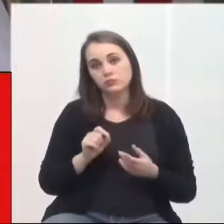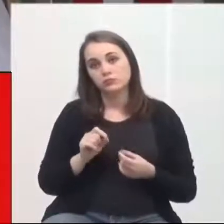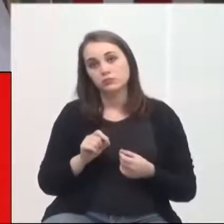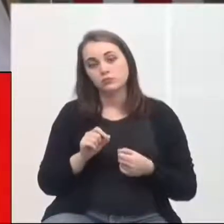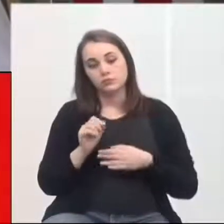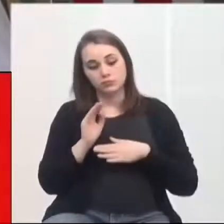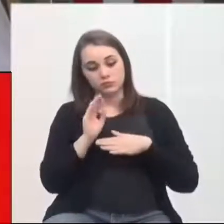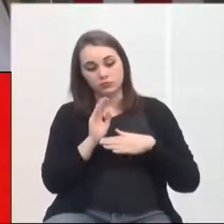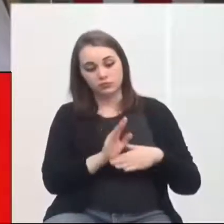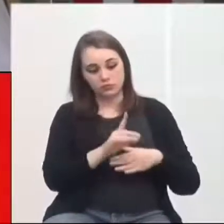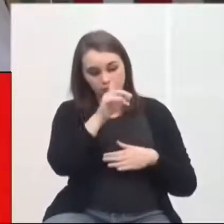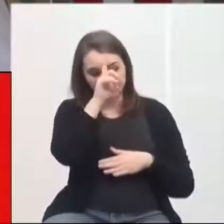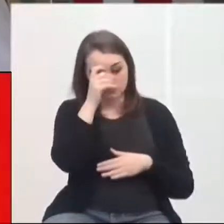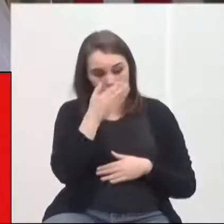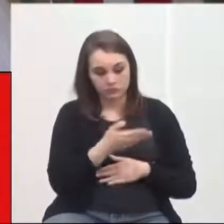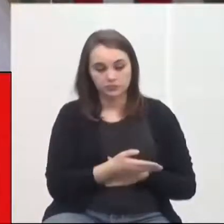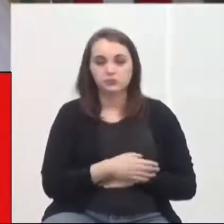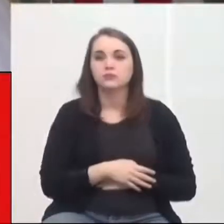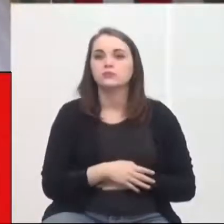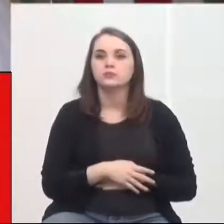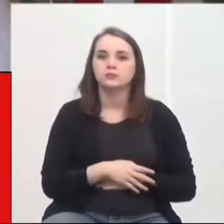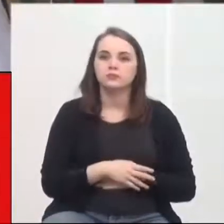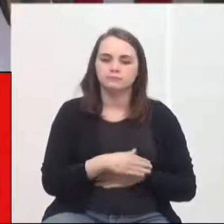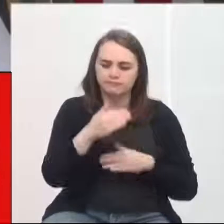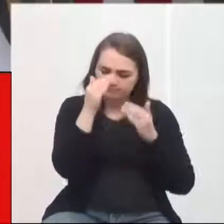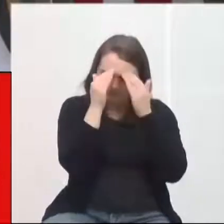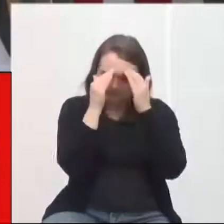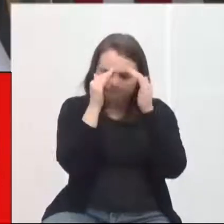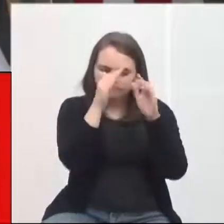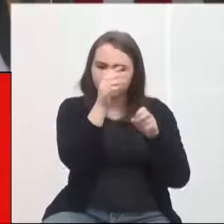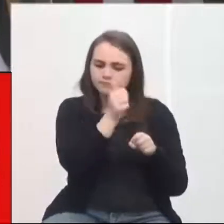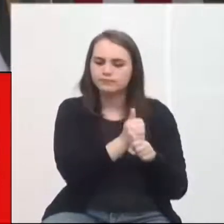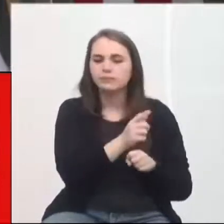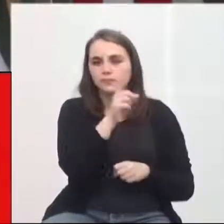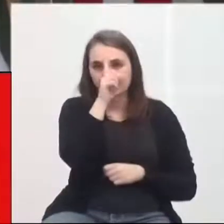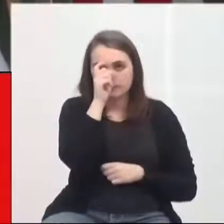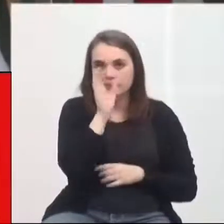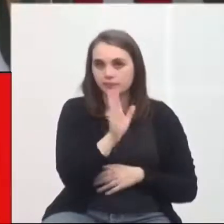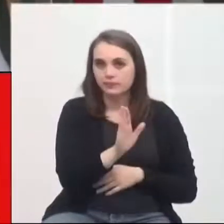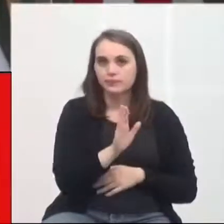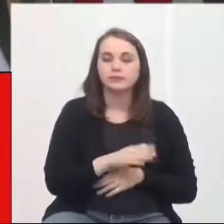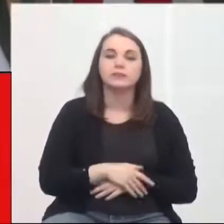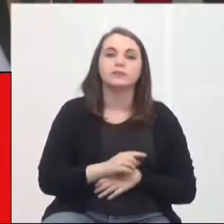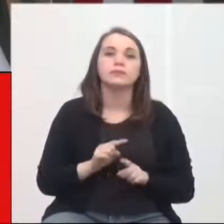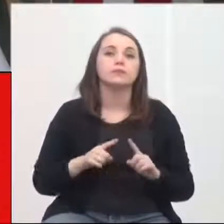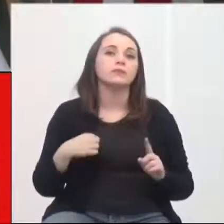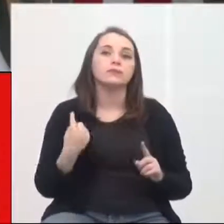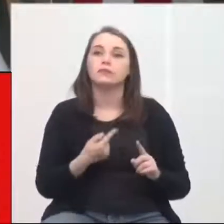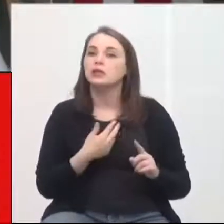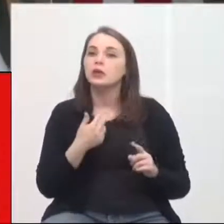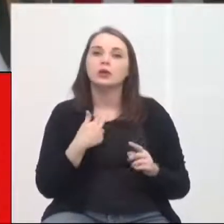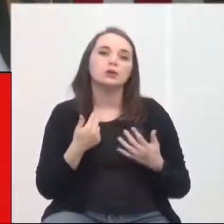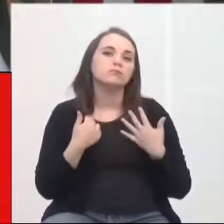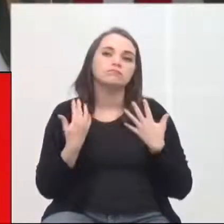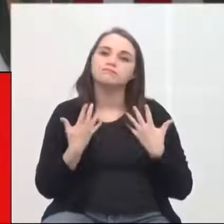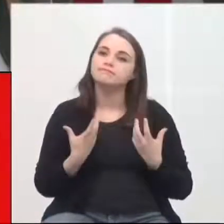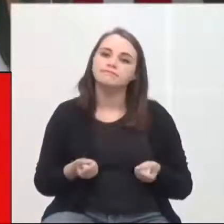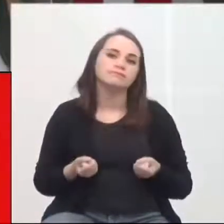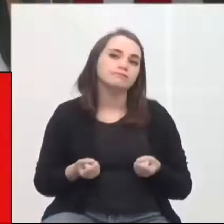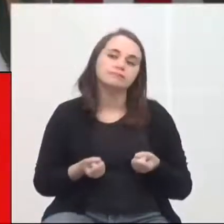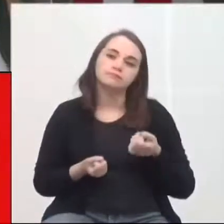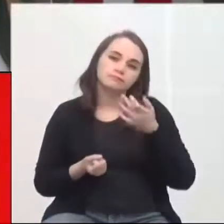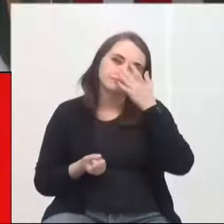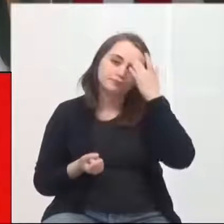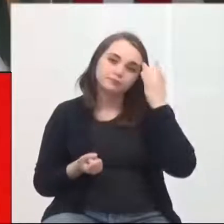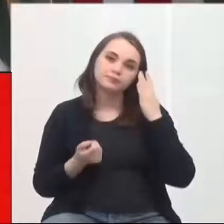beneficia eles, com todo respeito a esses diretores de hospitais. Mas nós não podemos concordar que as